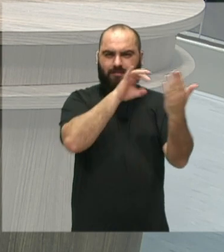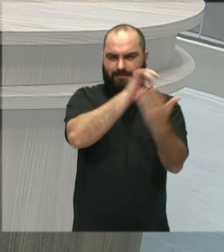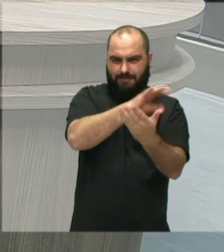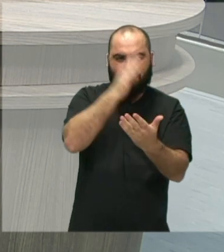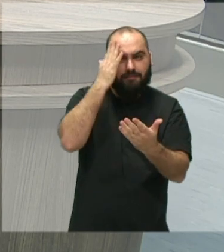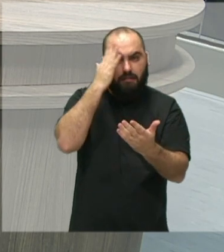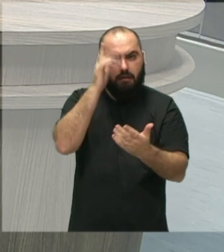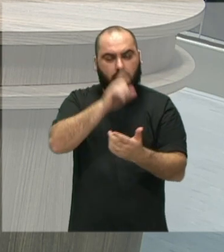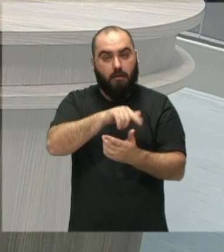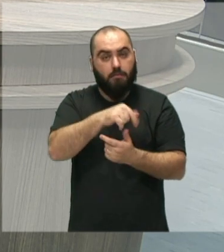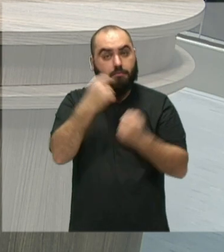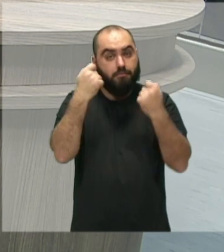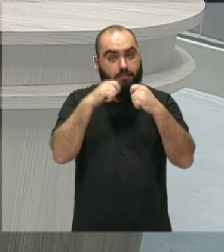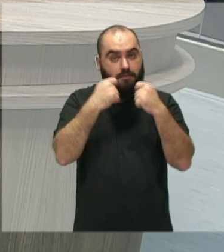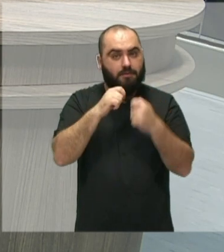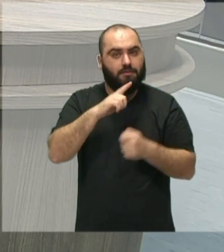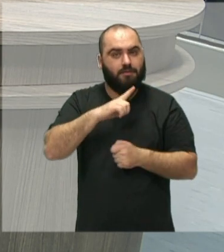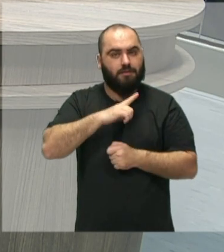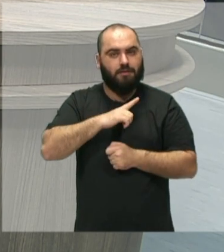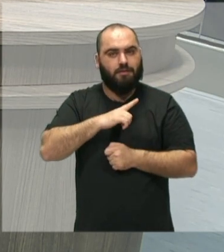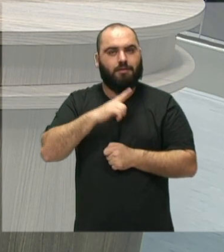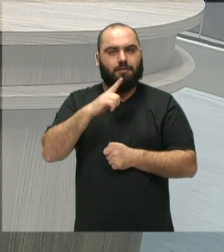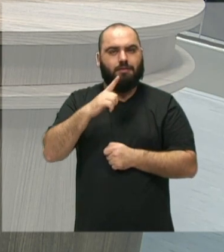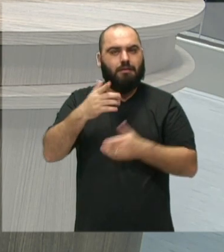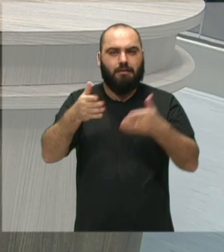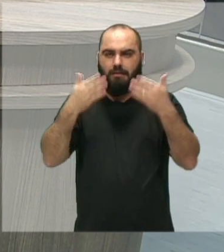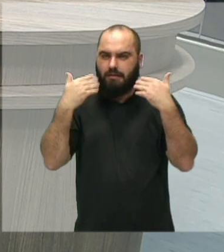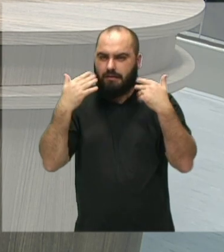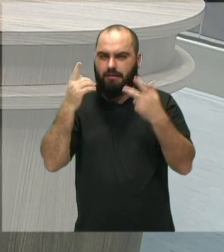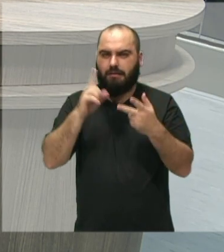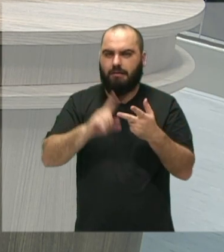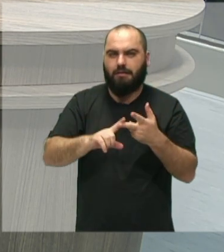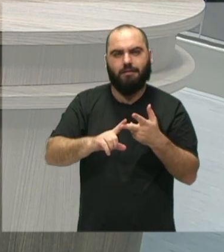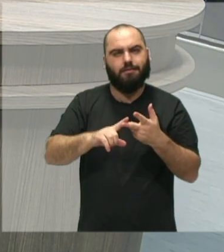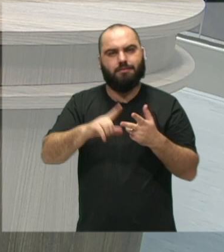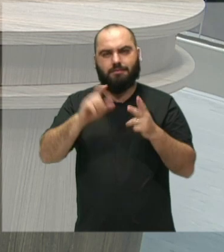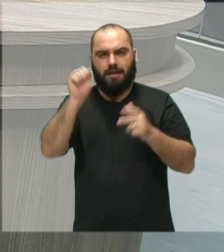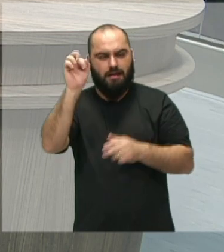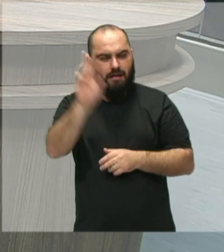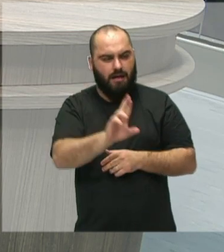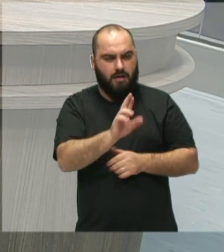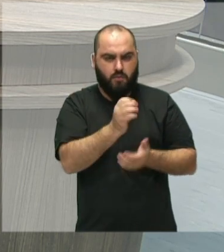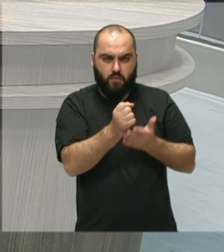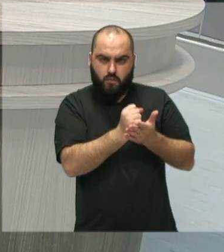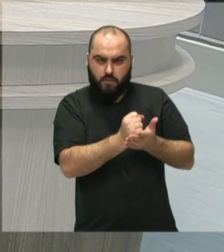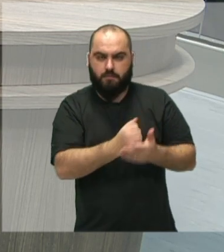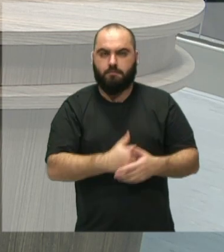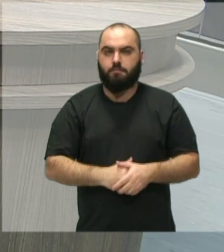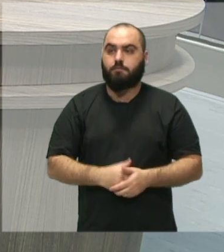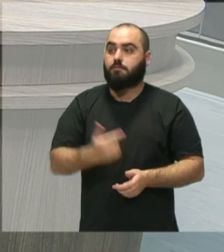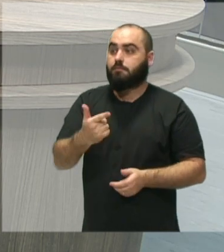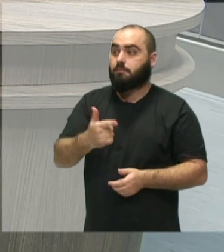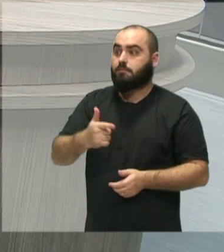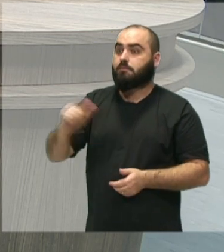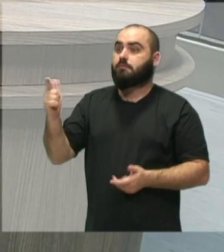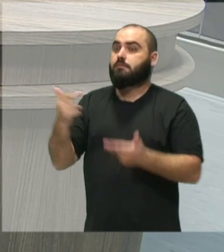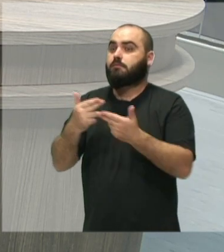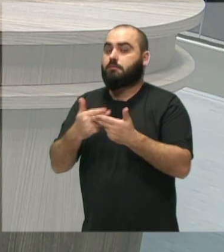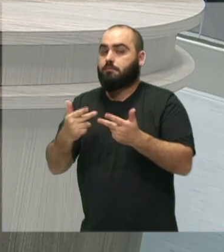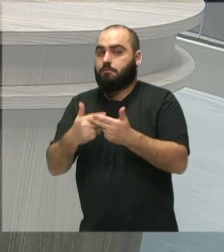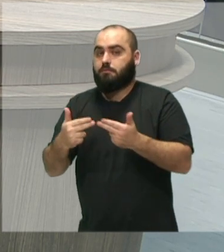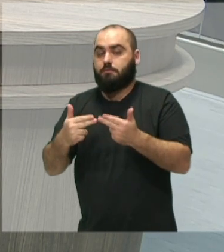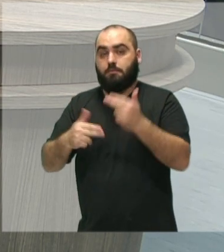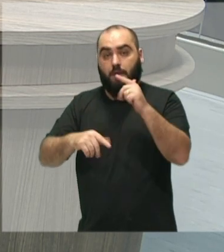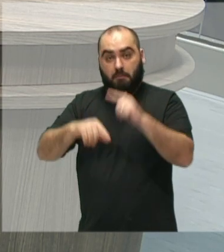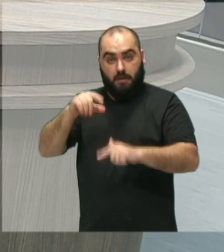não tem que ter uma questão de temperatura, umidade, tudo isso é controlado, né. E o restante do material